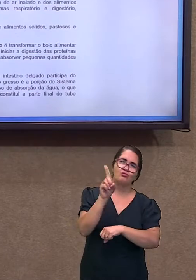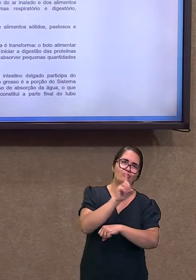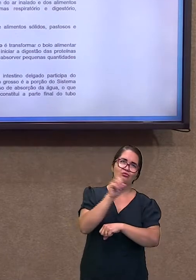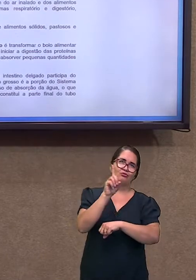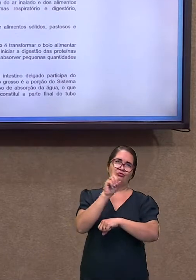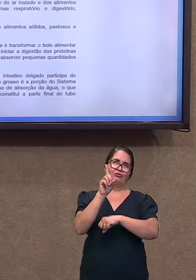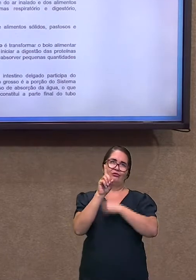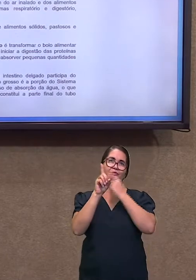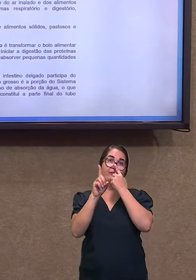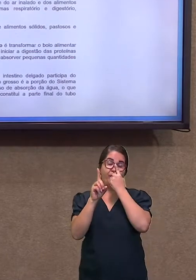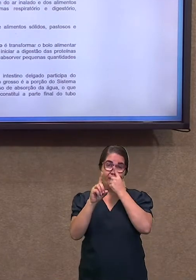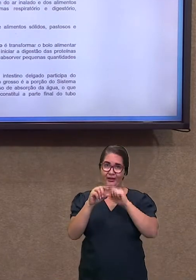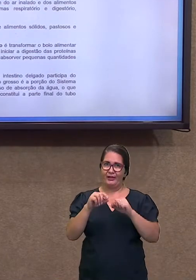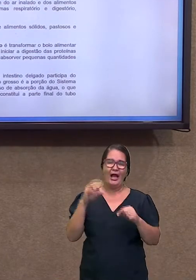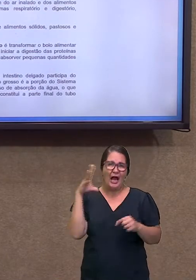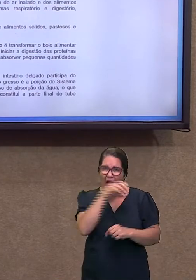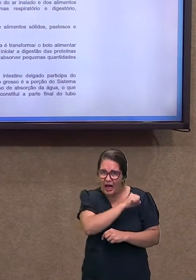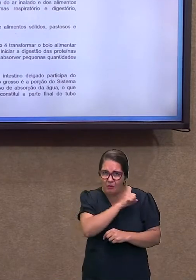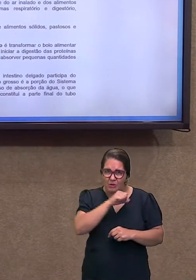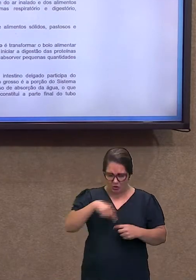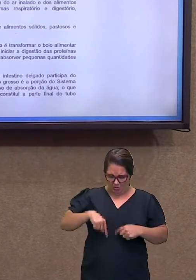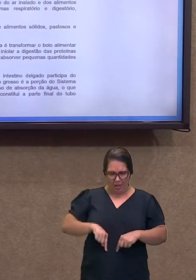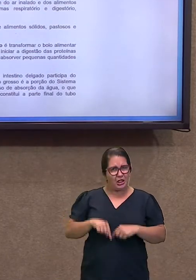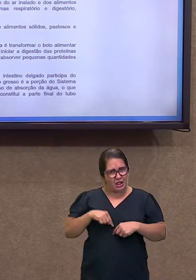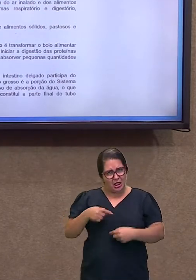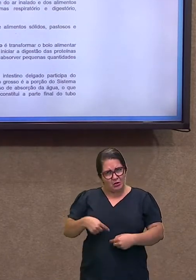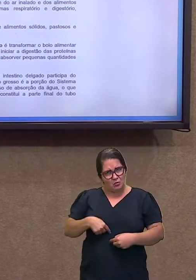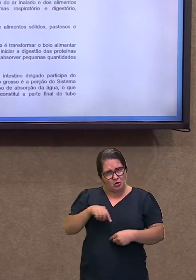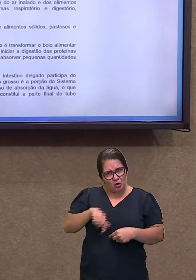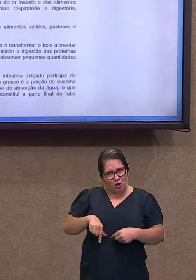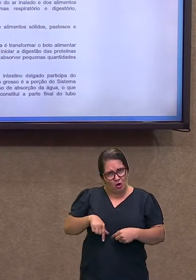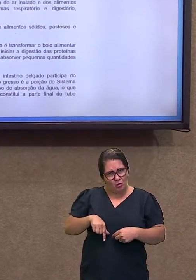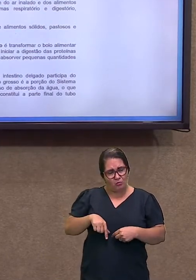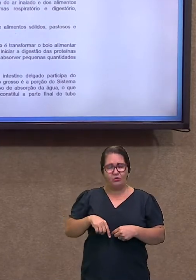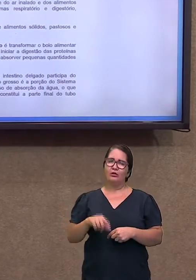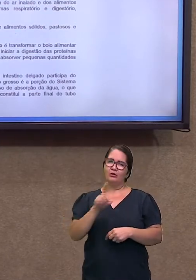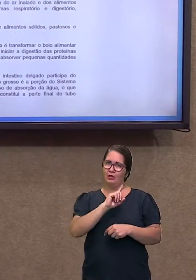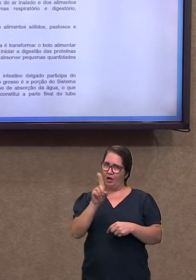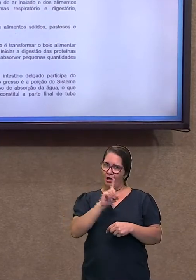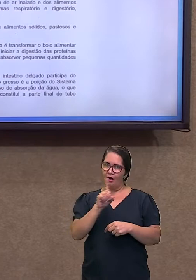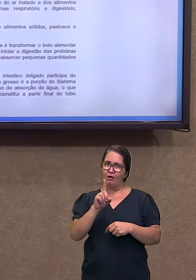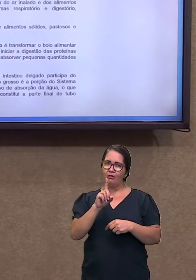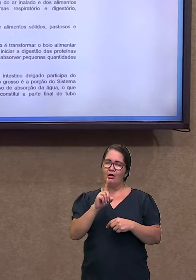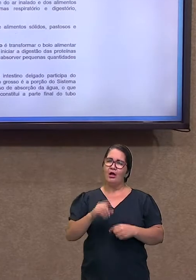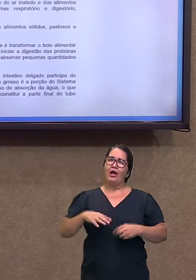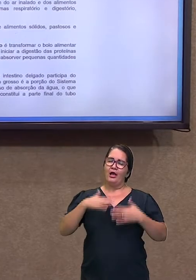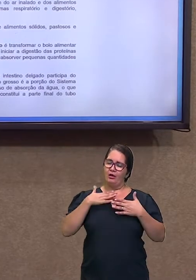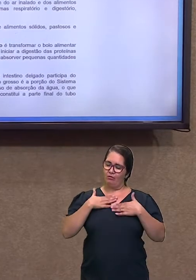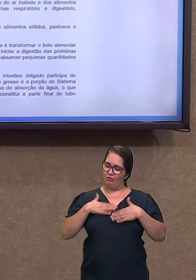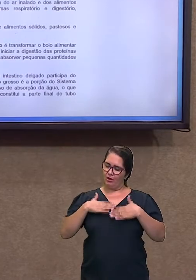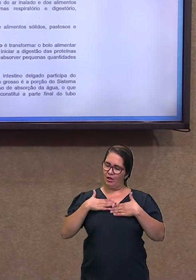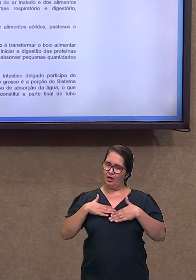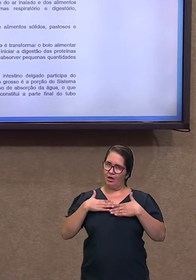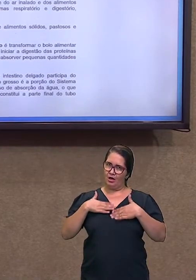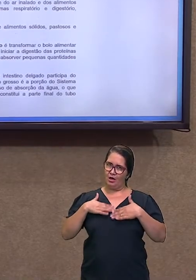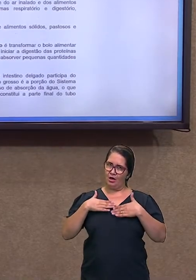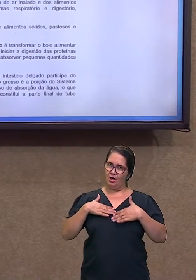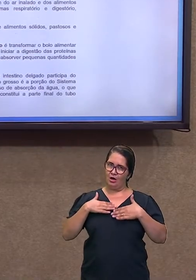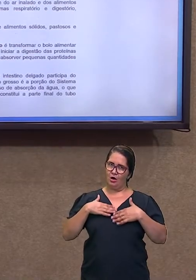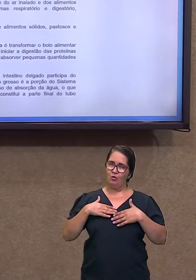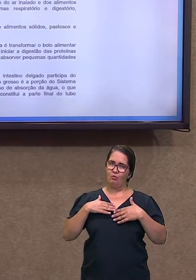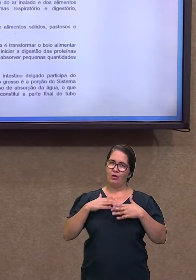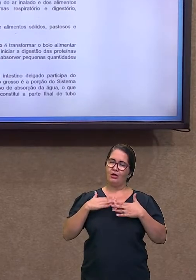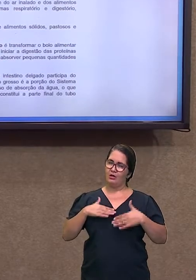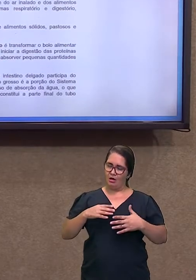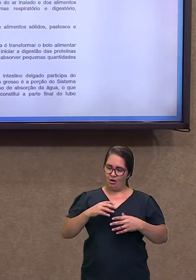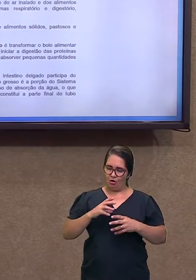não é rápido, mas também não é tão lento. Tudo tem um tempo de acontecer, mas tudo dentro